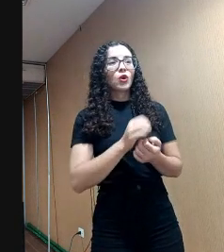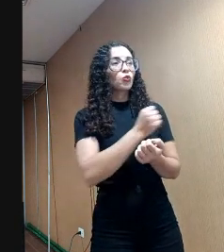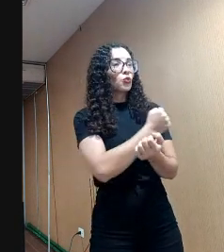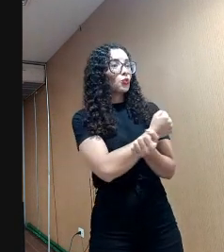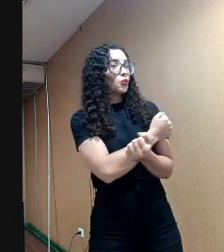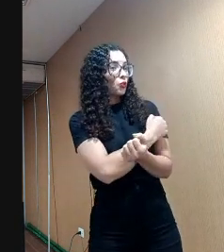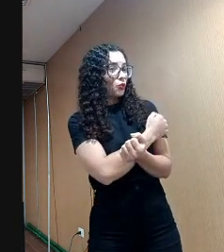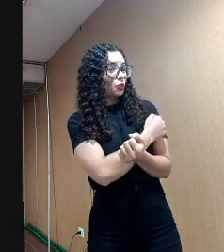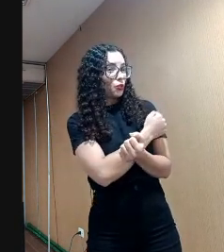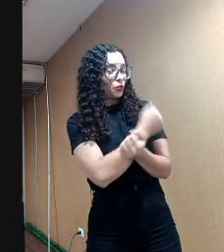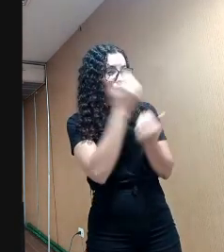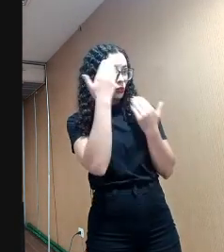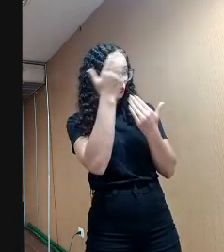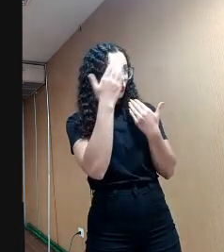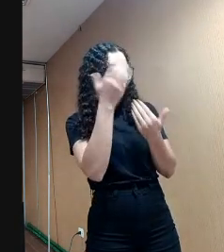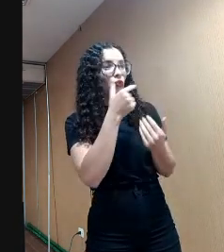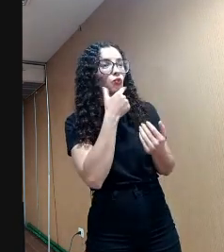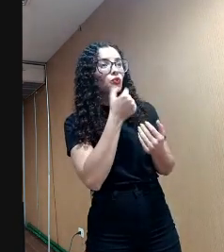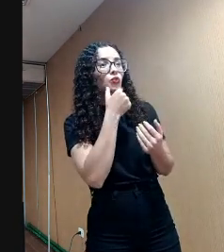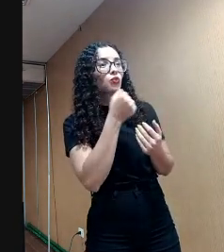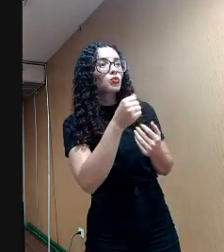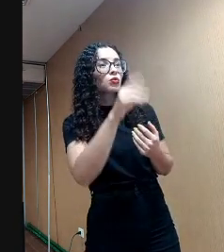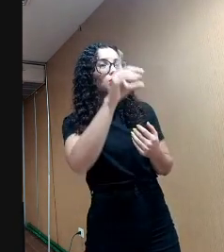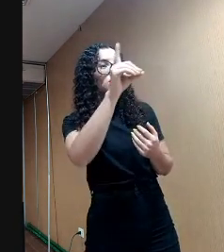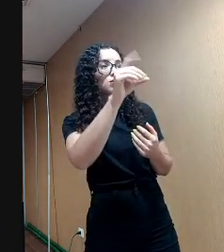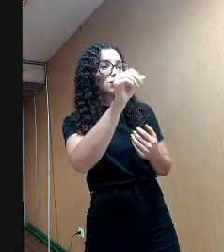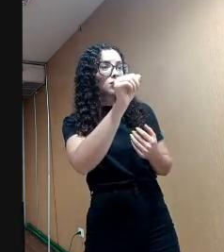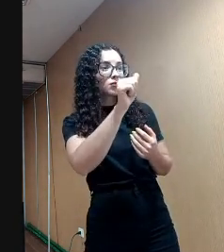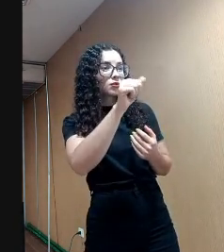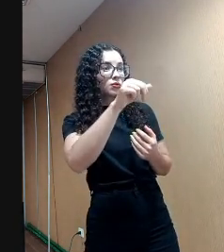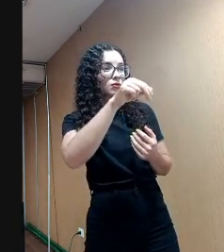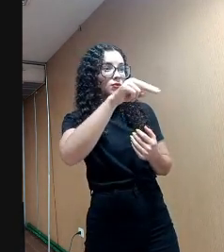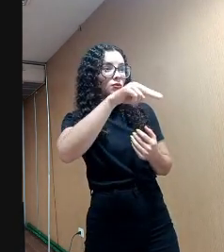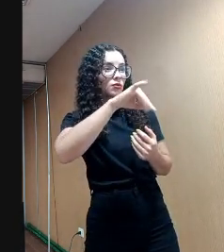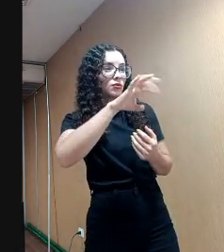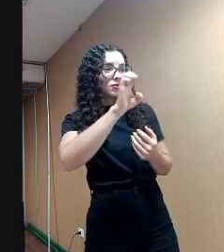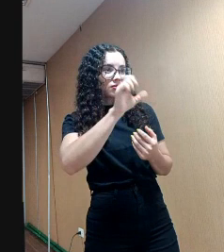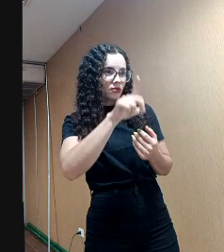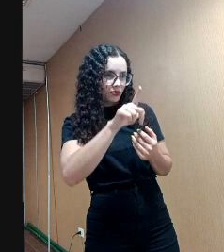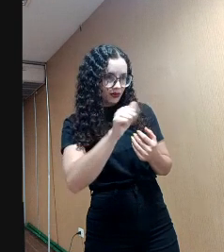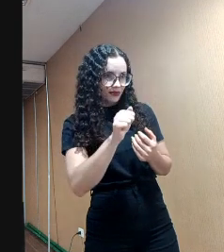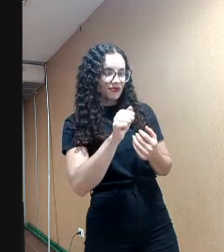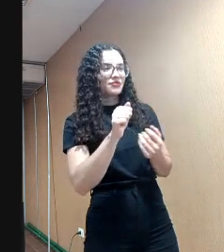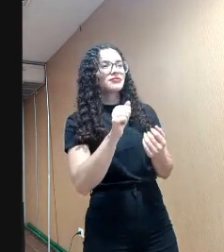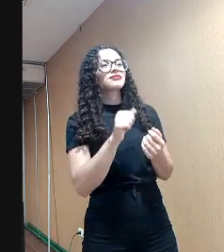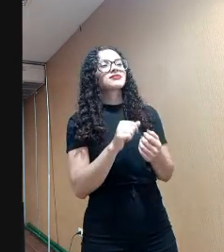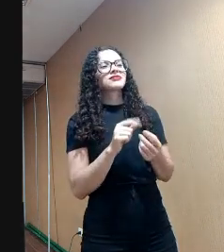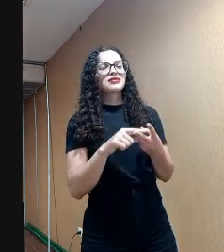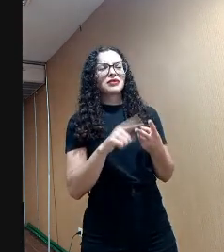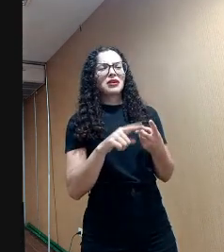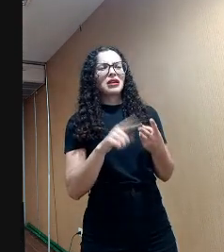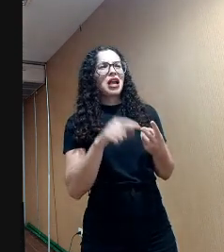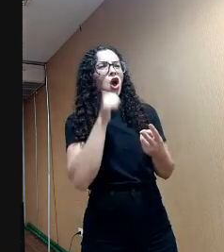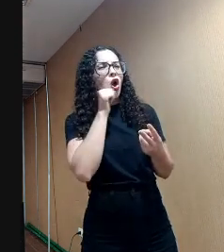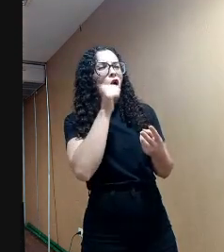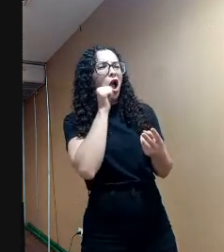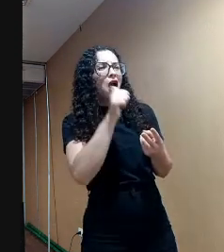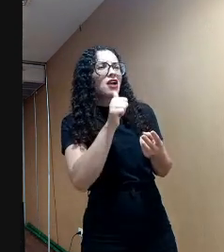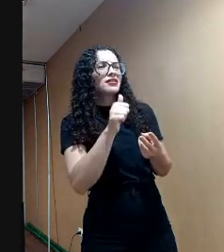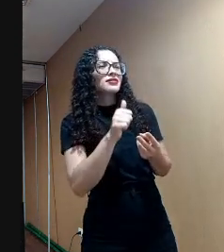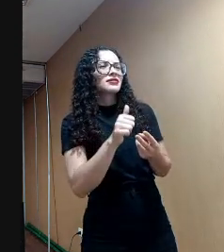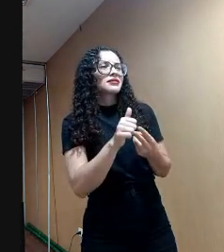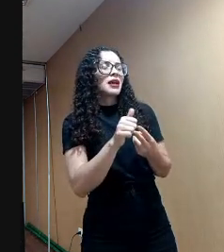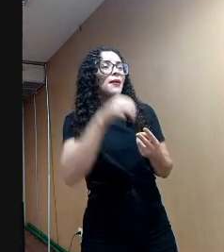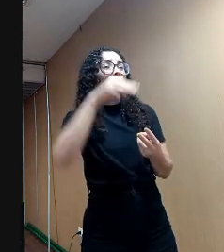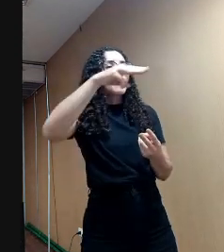Bezerra, a estudante Tamara Alves, a estudante Maria Gabriele e a estudante